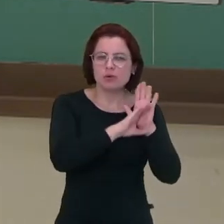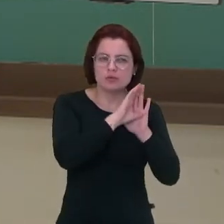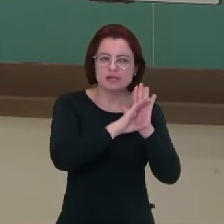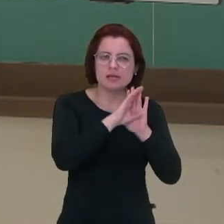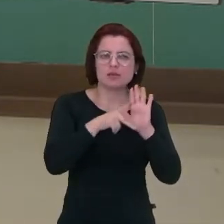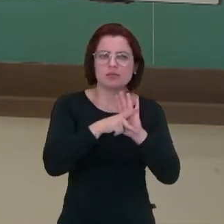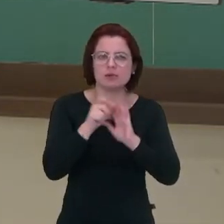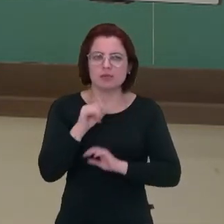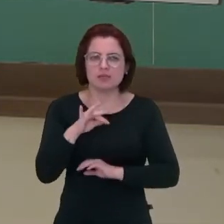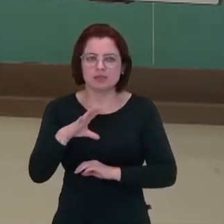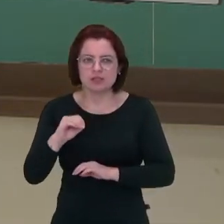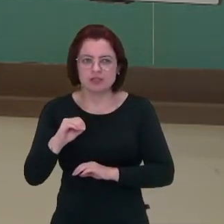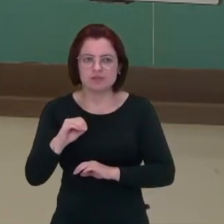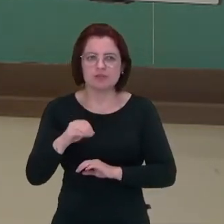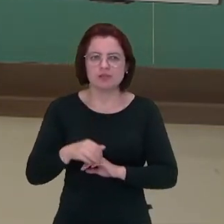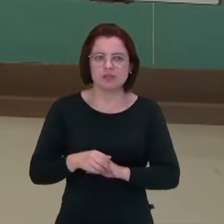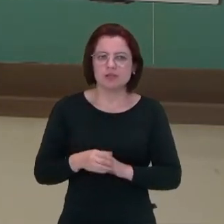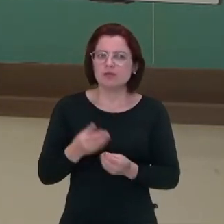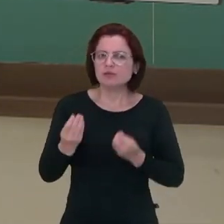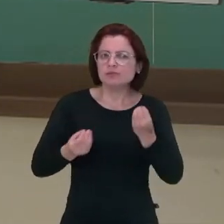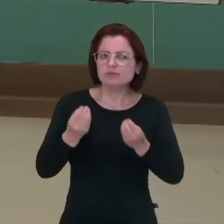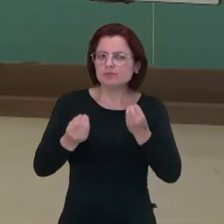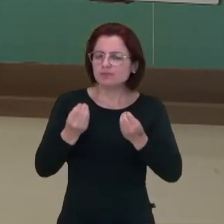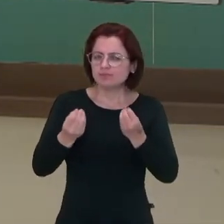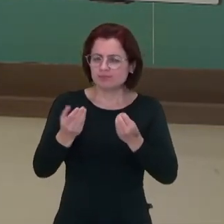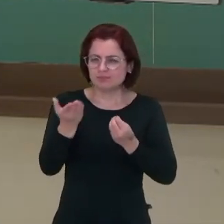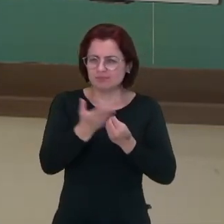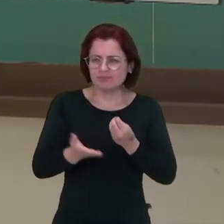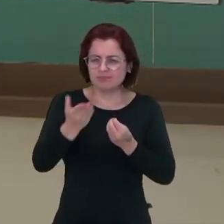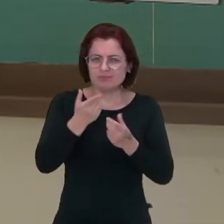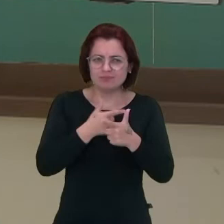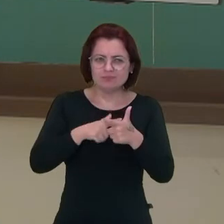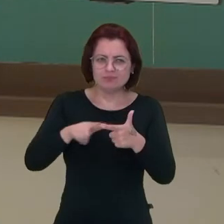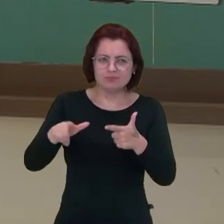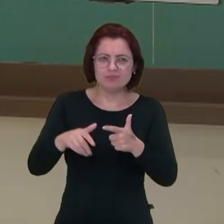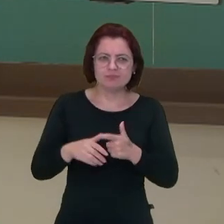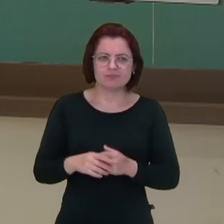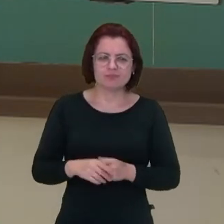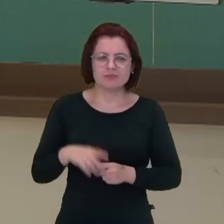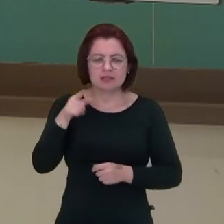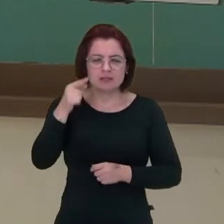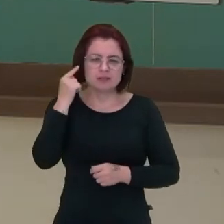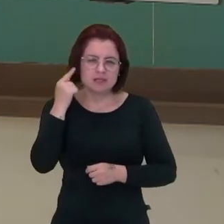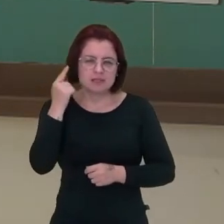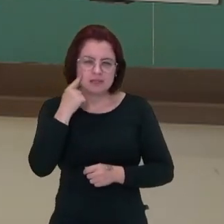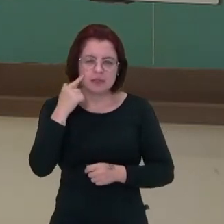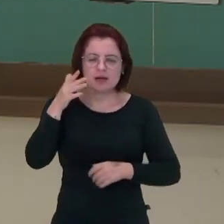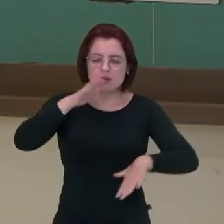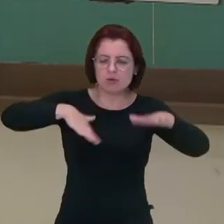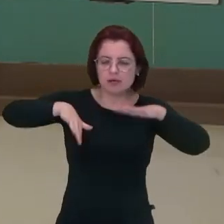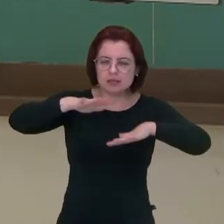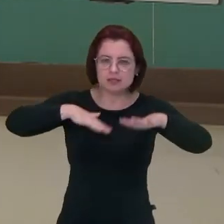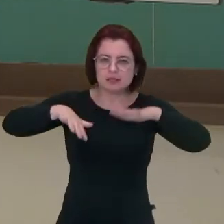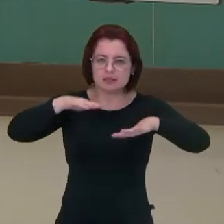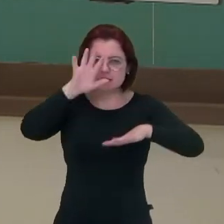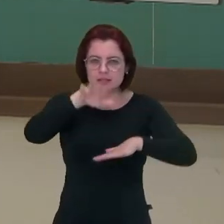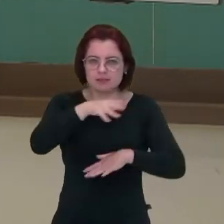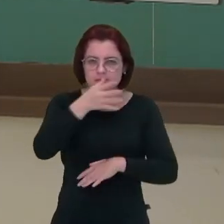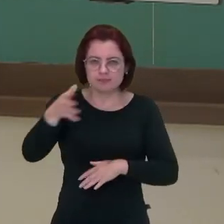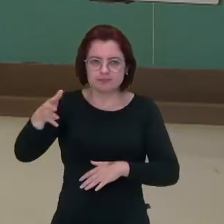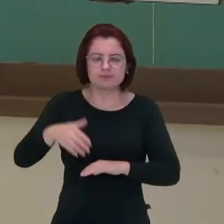essa mesma divisão pode ser feita? Então vocês vão pensar, organizar